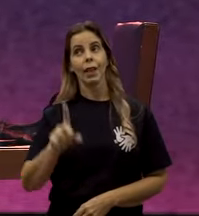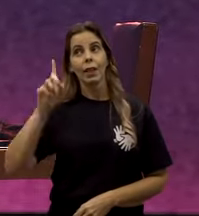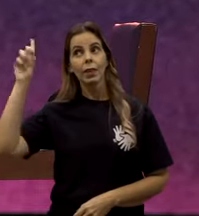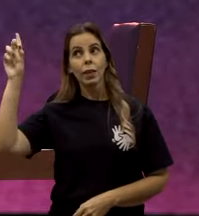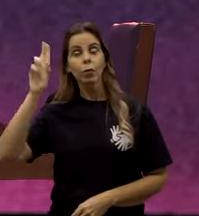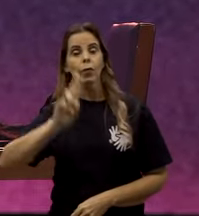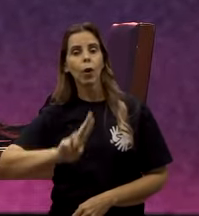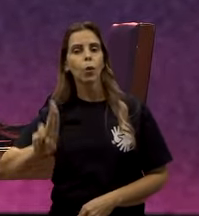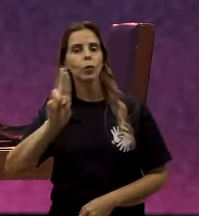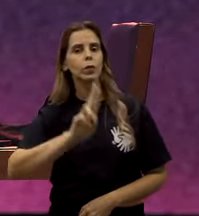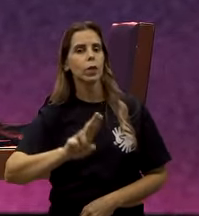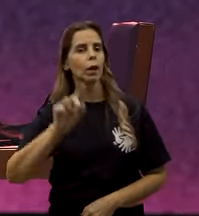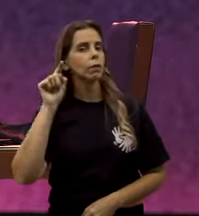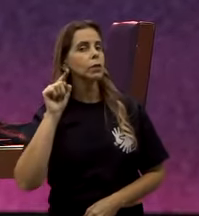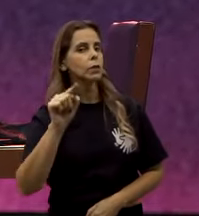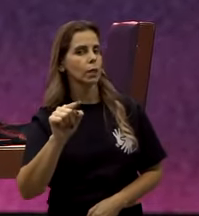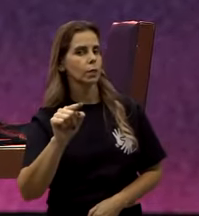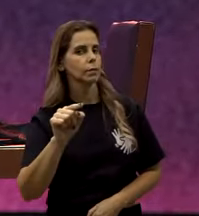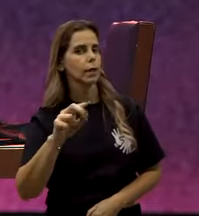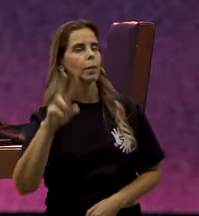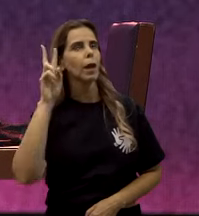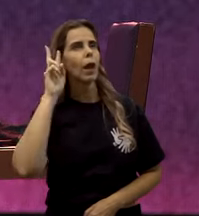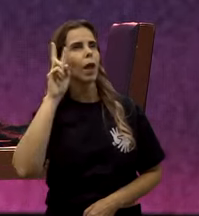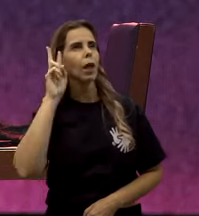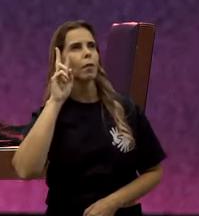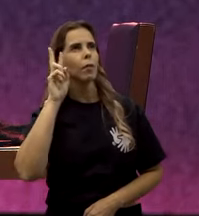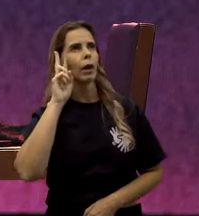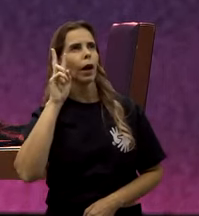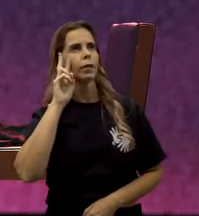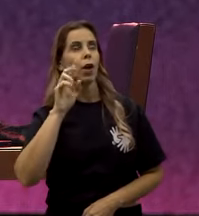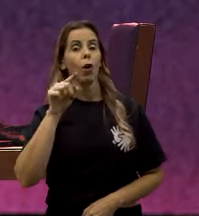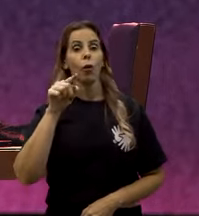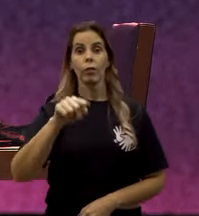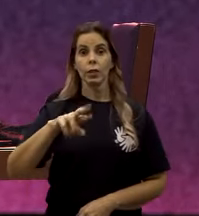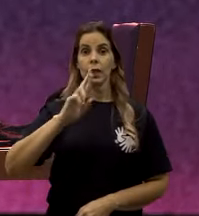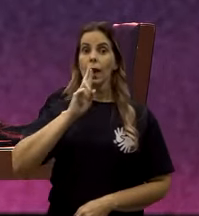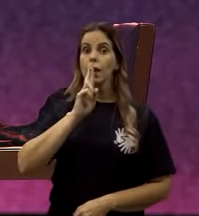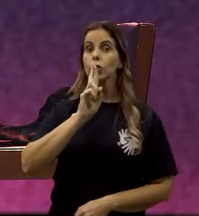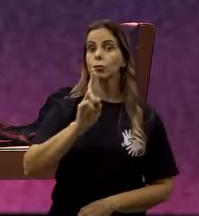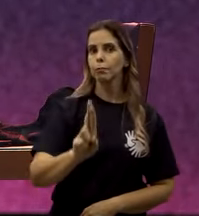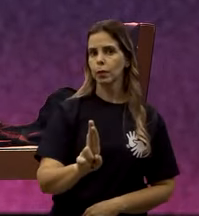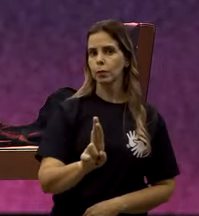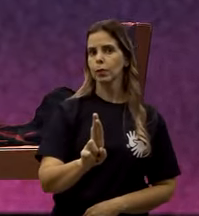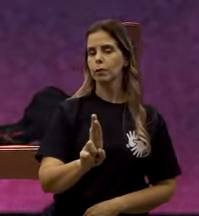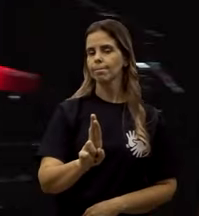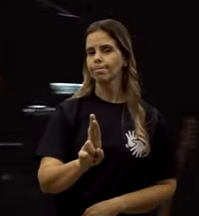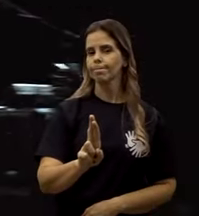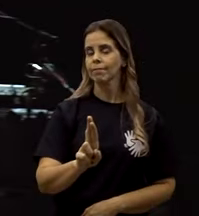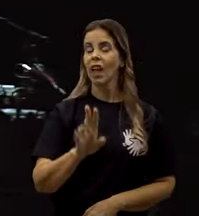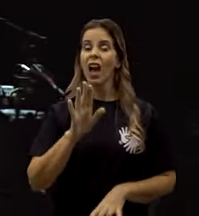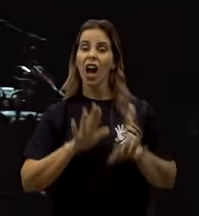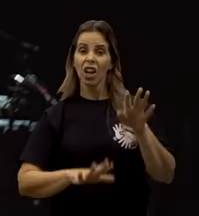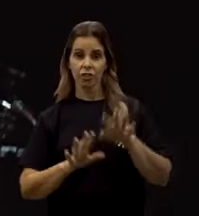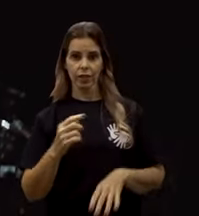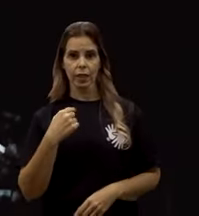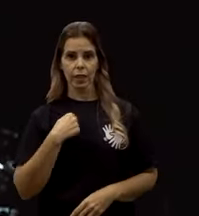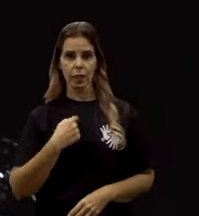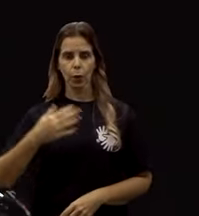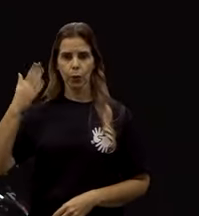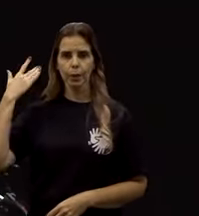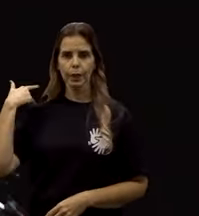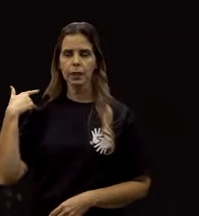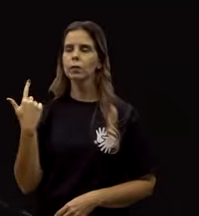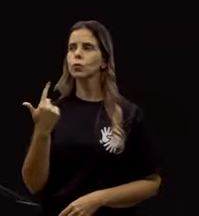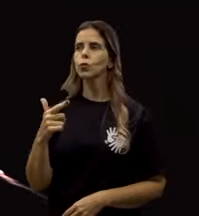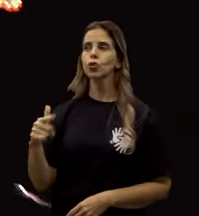te usar para lembrar de alguém que pode ser a resposta quantas vezes eu não tinha a resposta mas conhecia alguém que